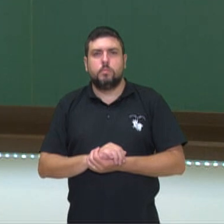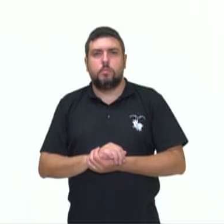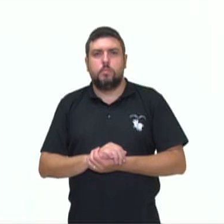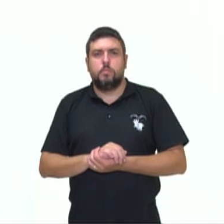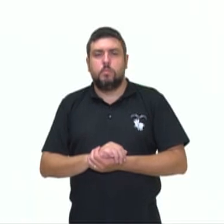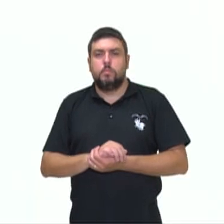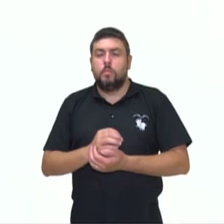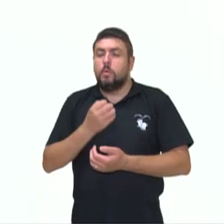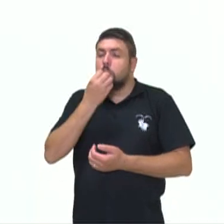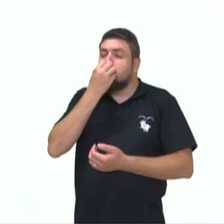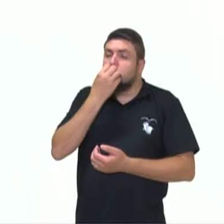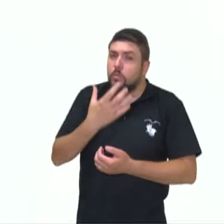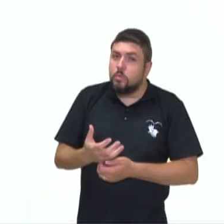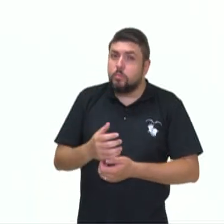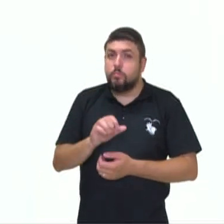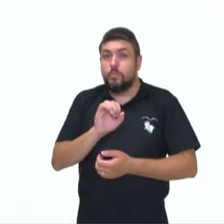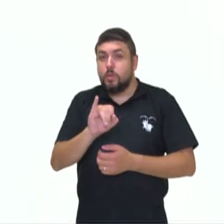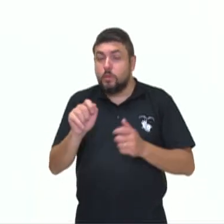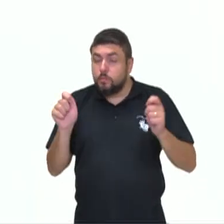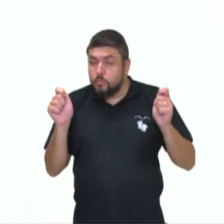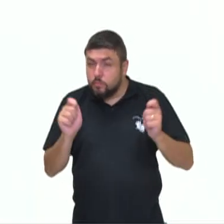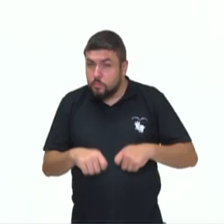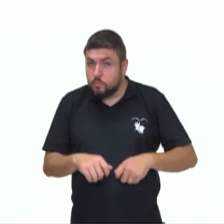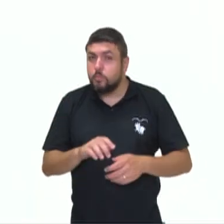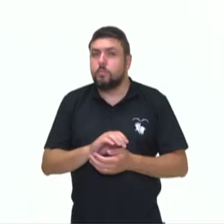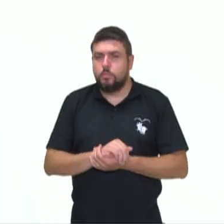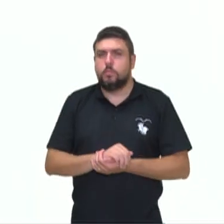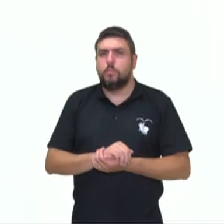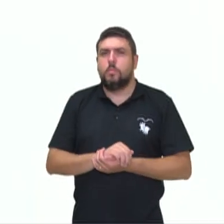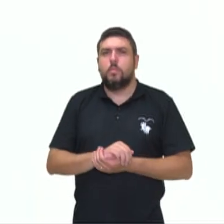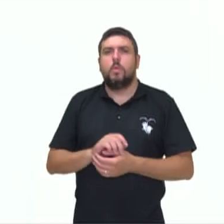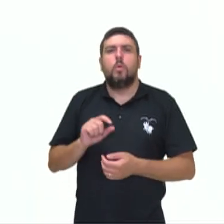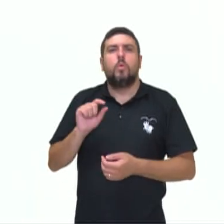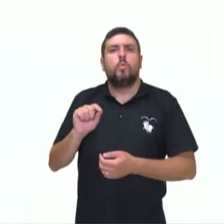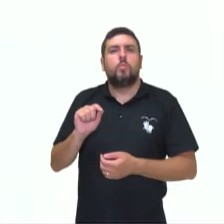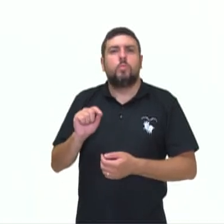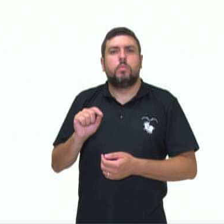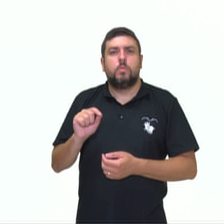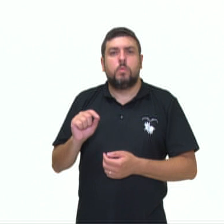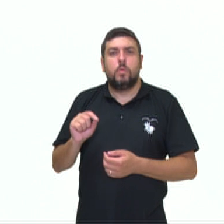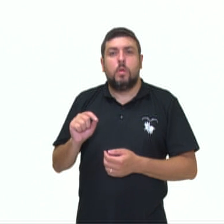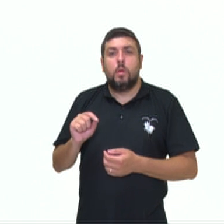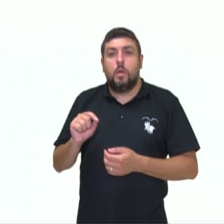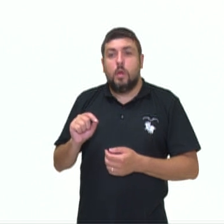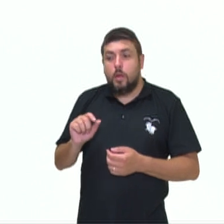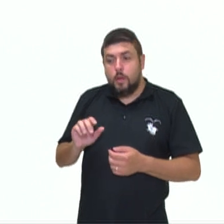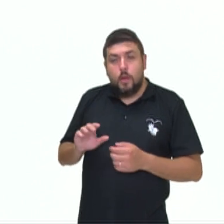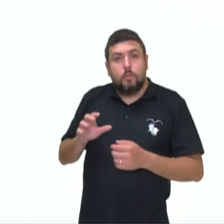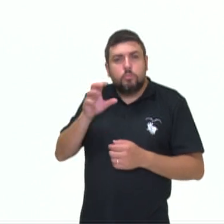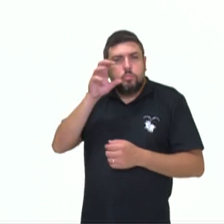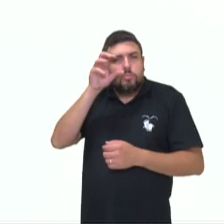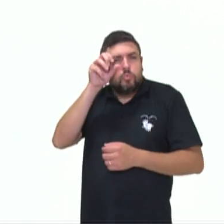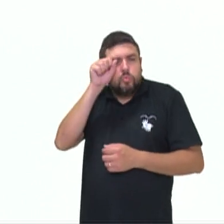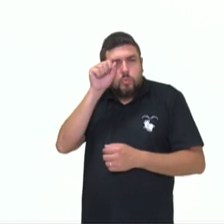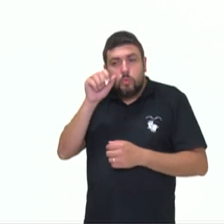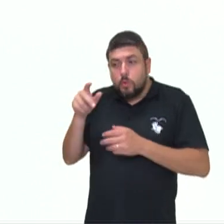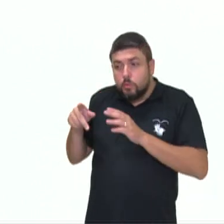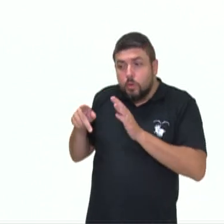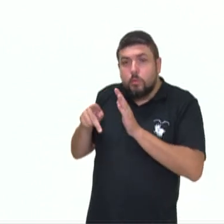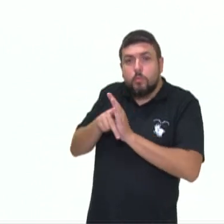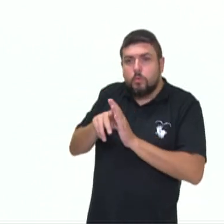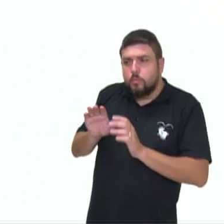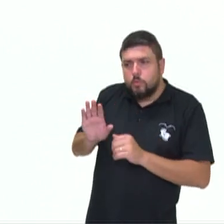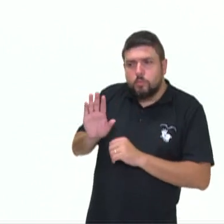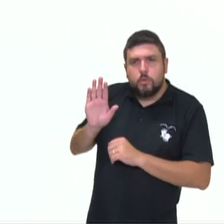se possível, seria que o paciente tivesse um espaço onde pudesse se isolar dos outros habitantes